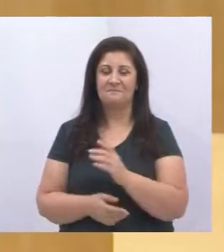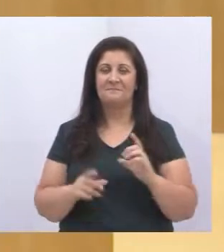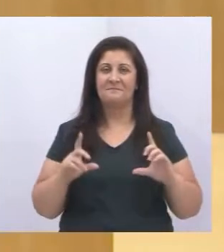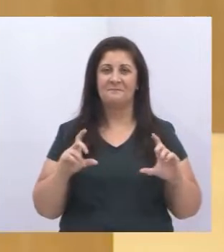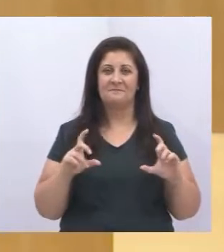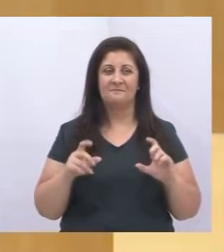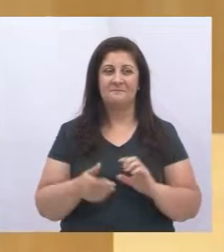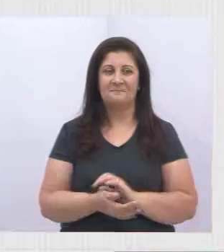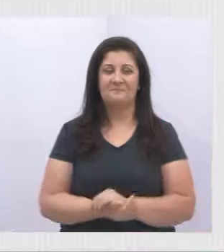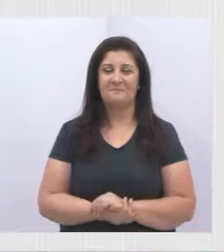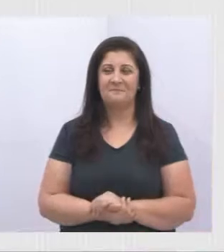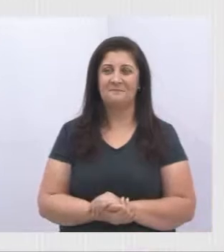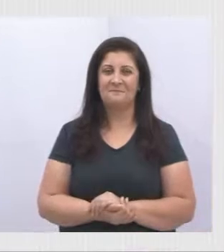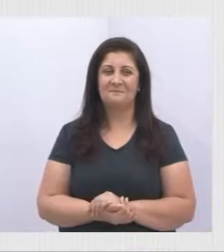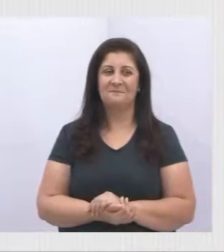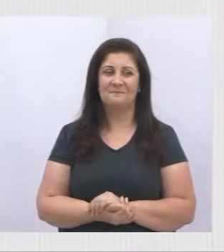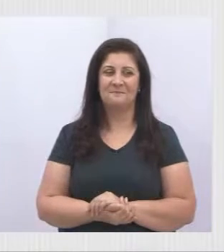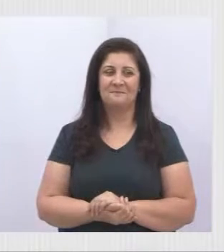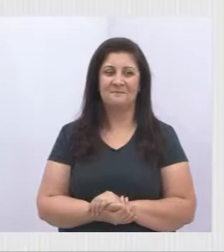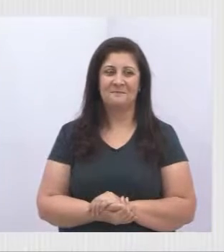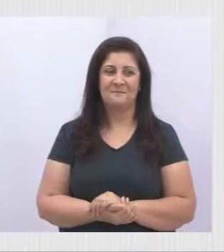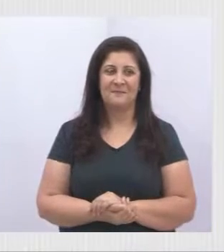favor.